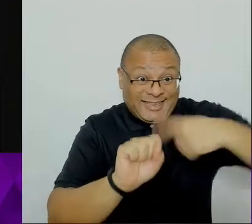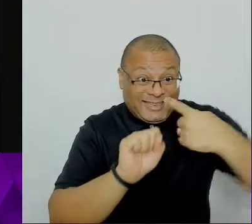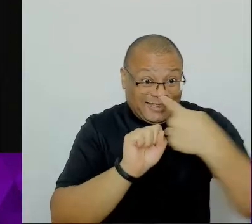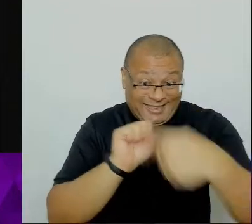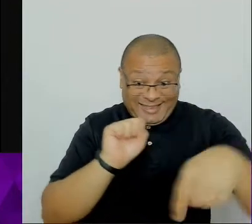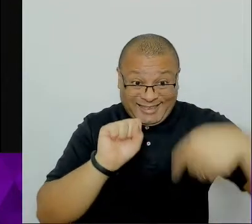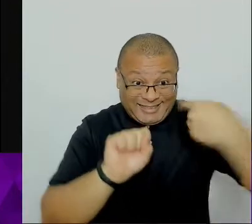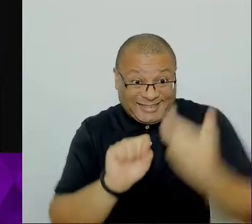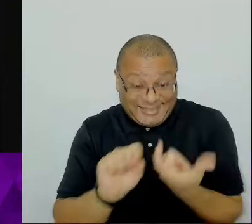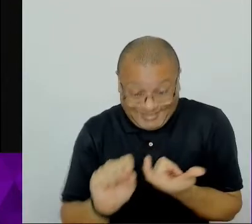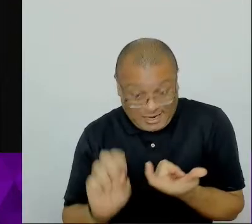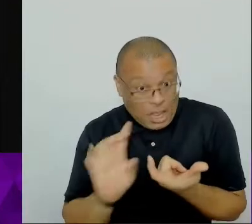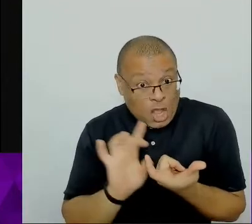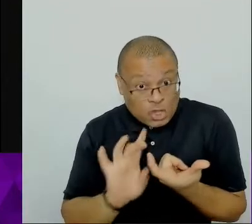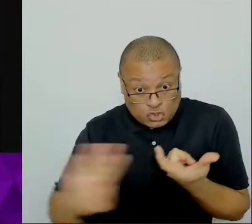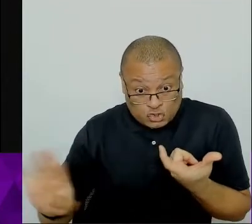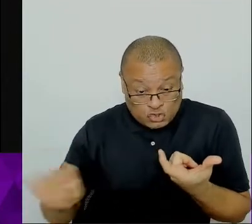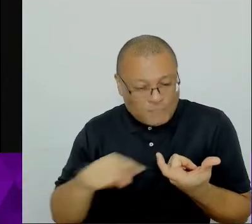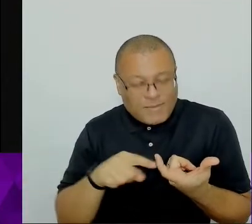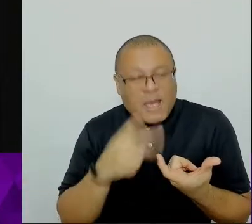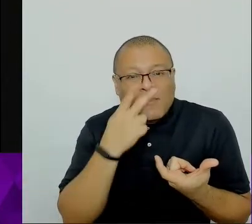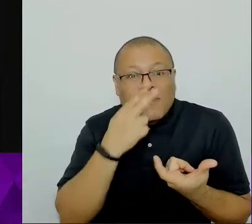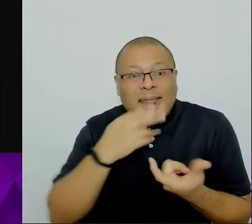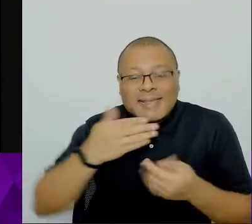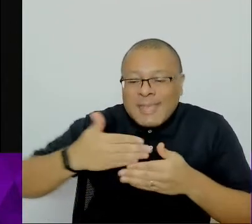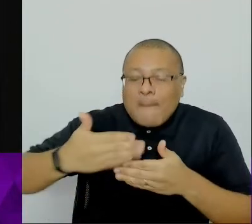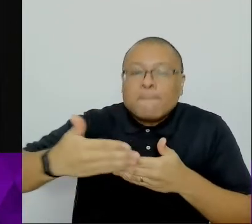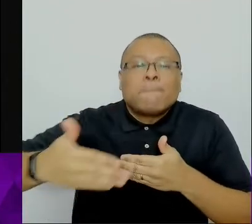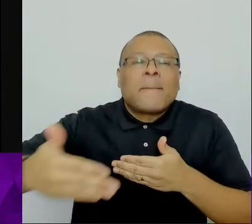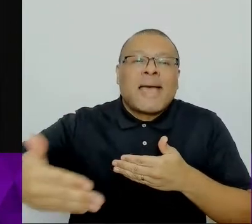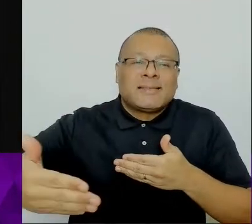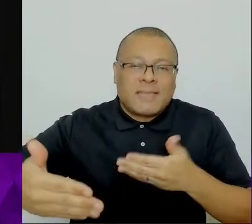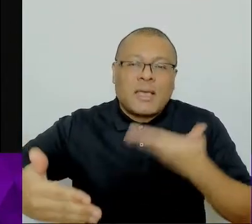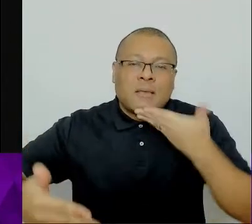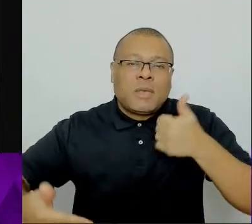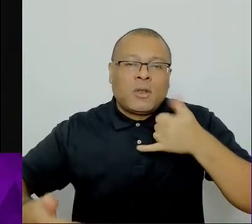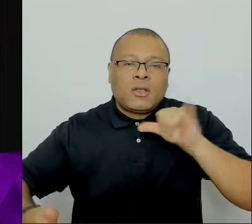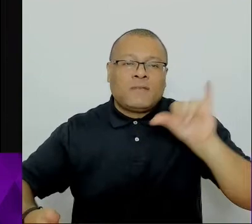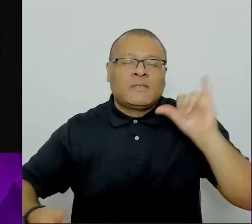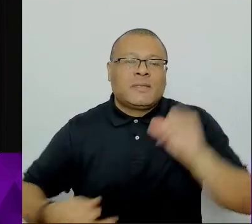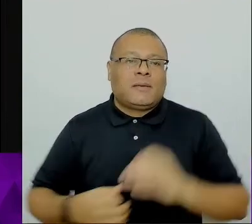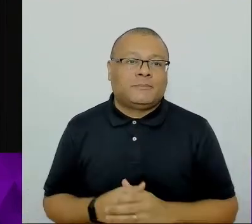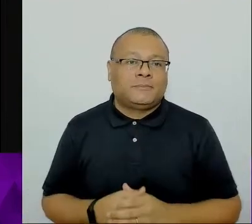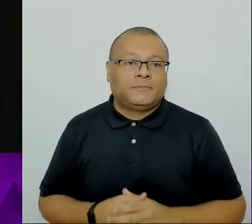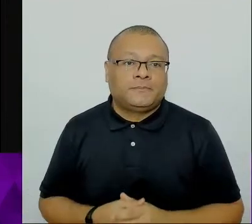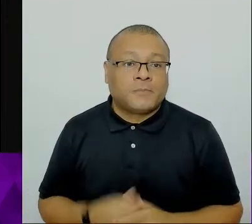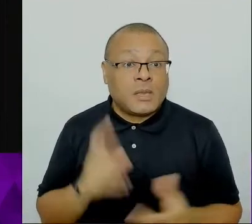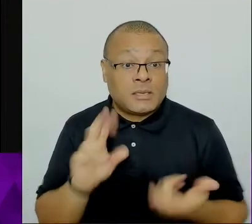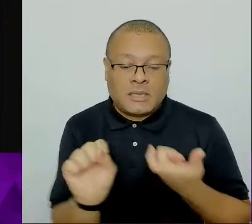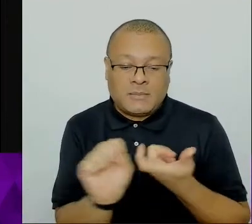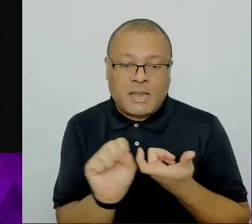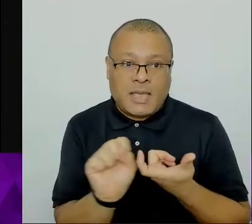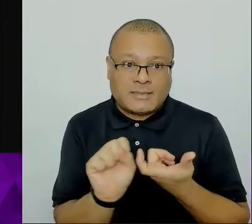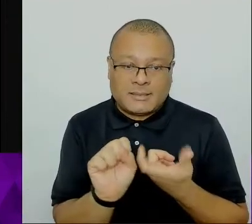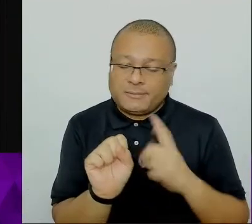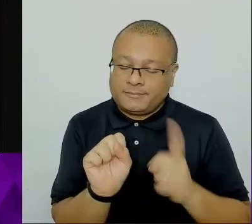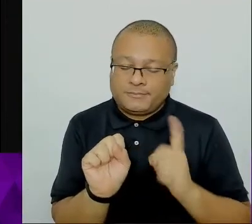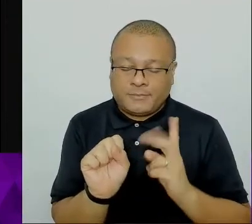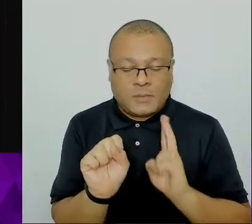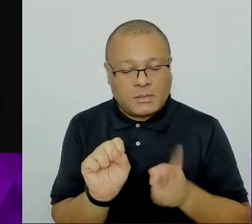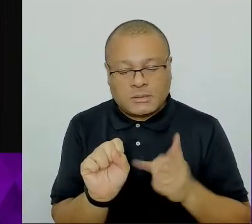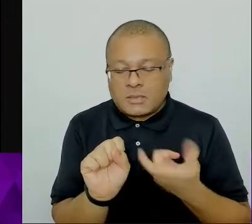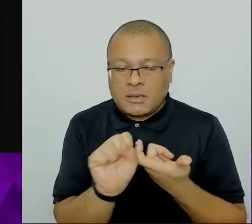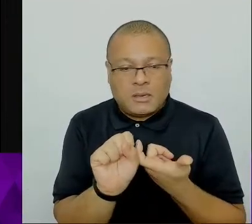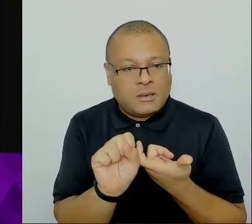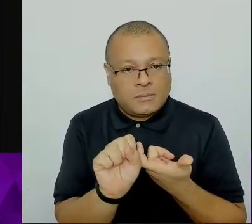os recursos no plural e não no singular, tá bom? Então, resumindo, se eu quero buscar vários cães, eu uso barra dogs. Se